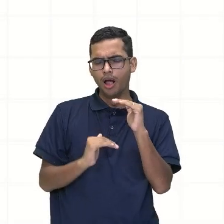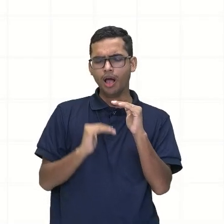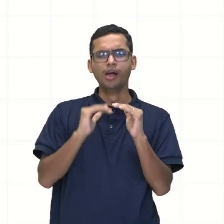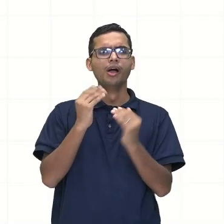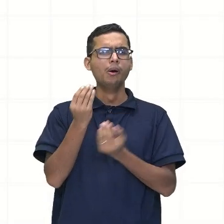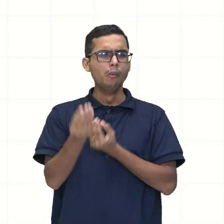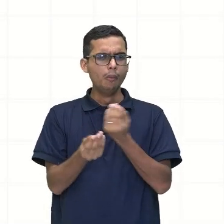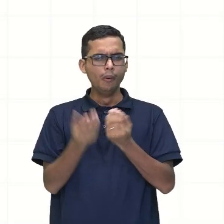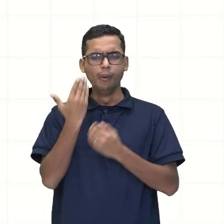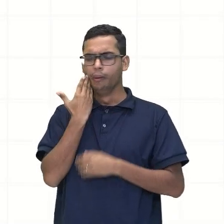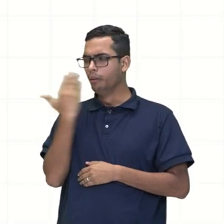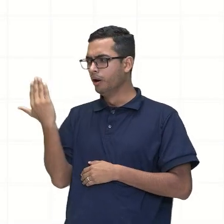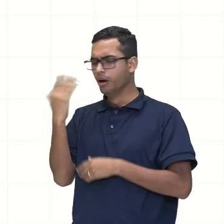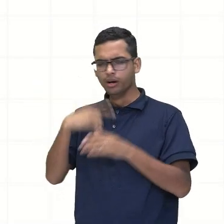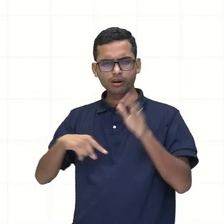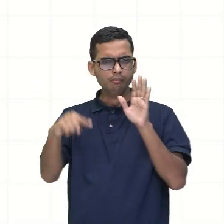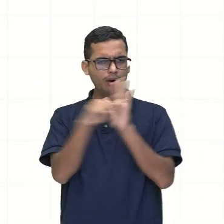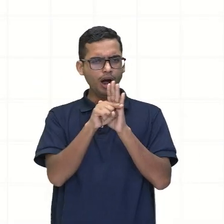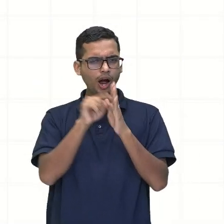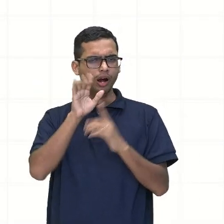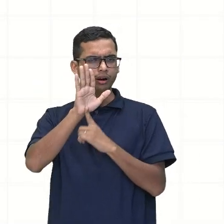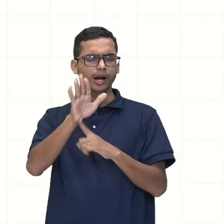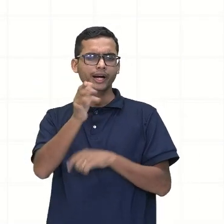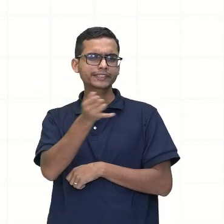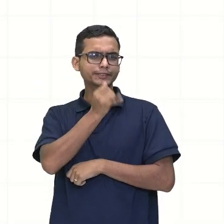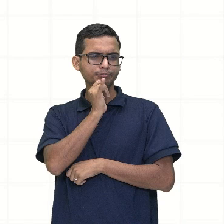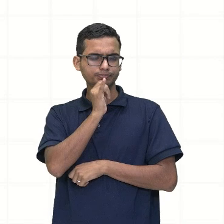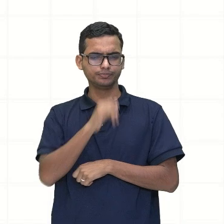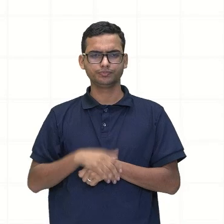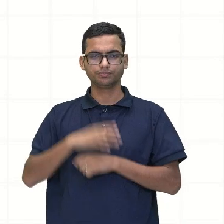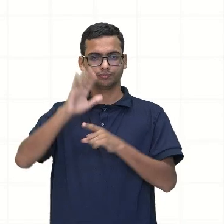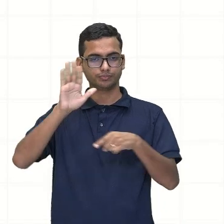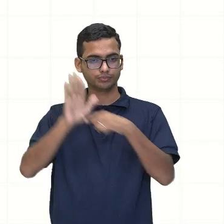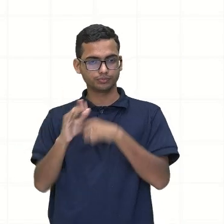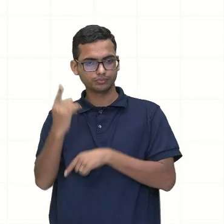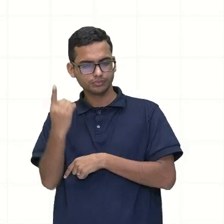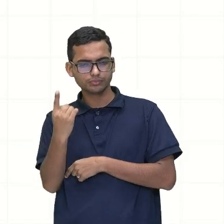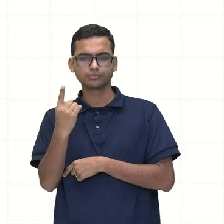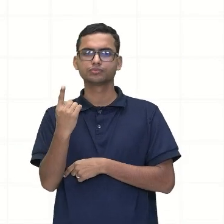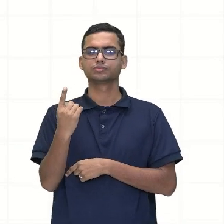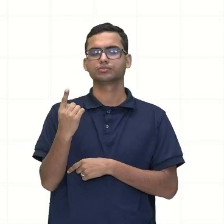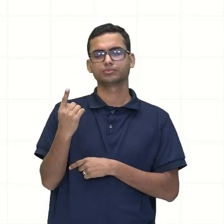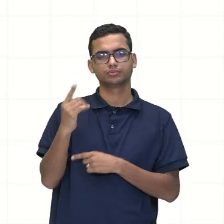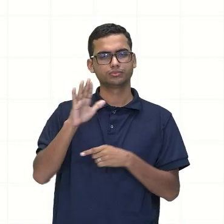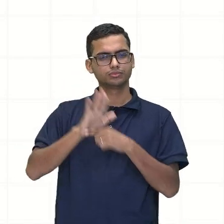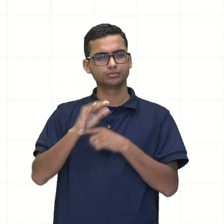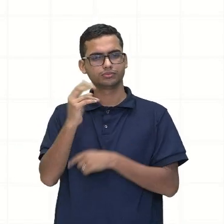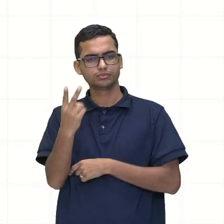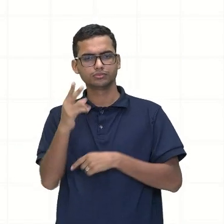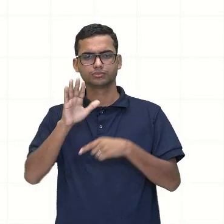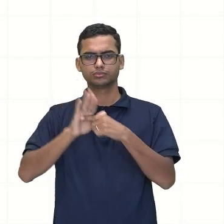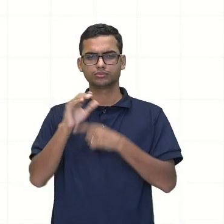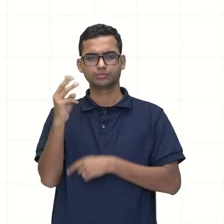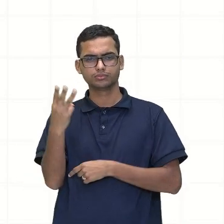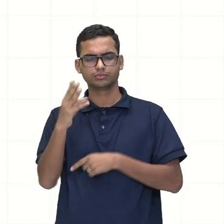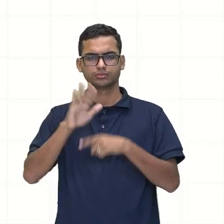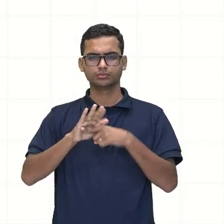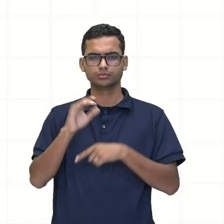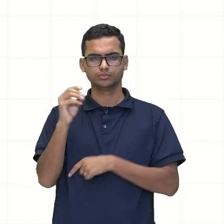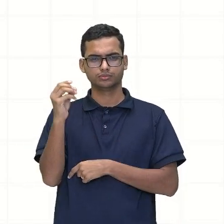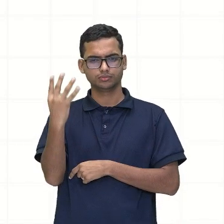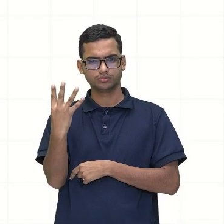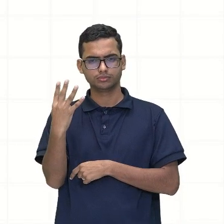medidas abaixo de zero, como menos 1, menos 2, menos